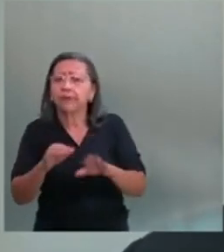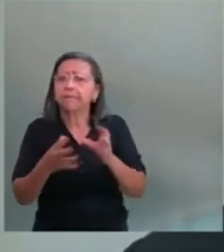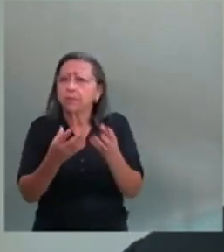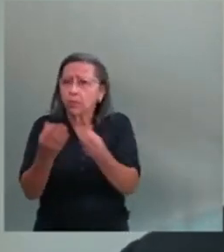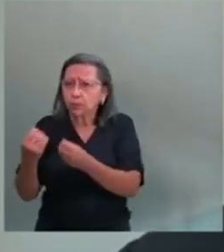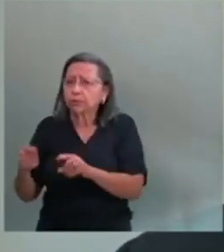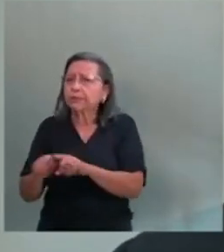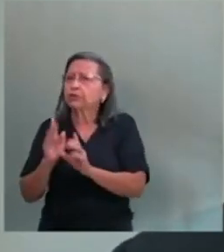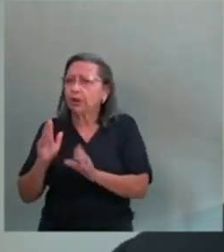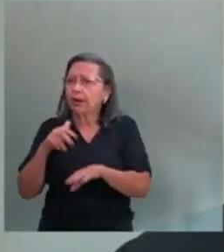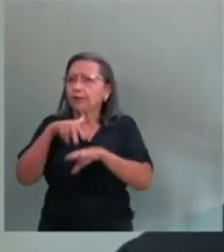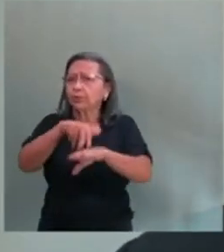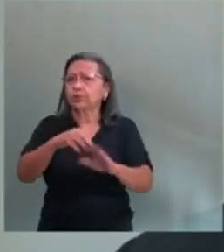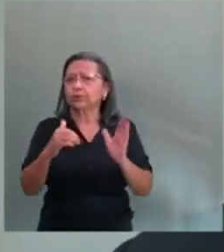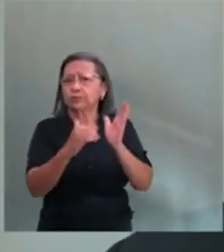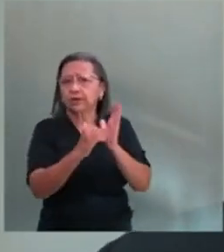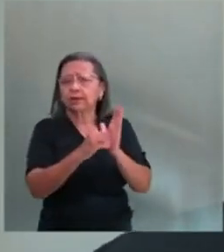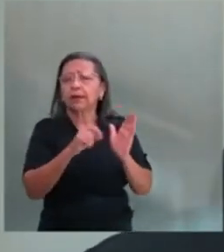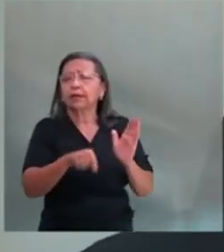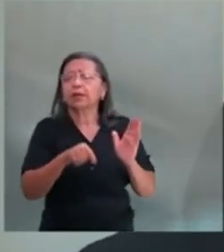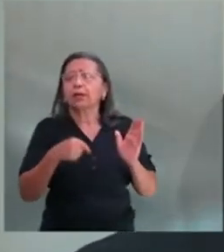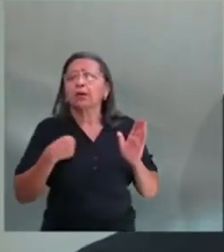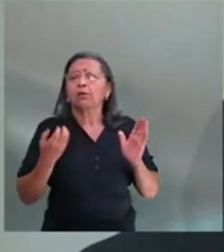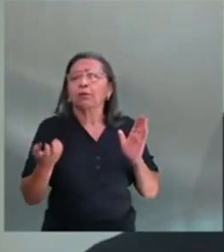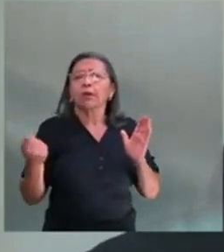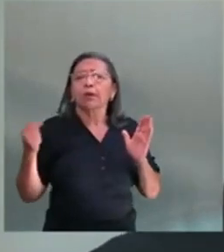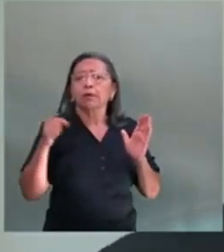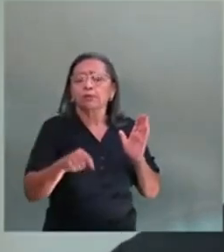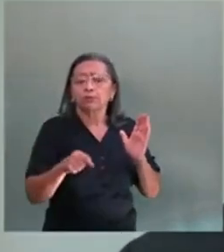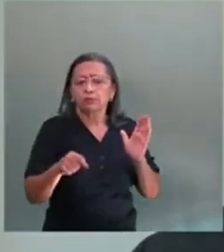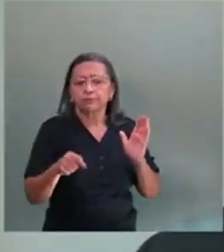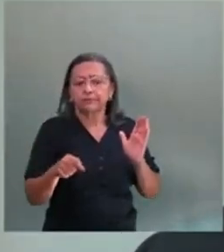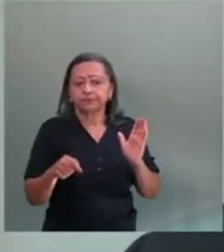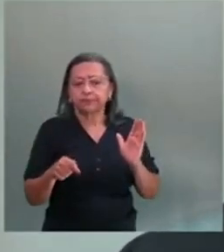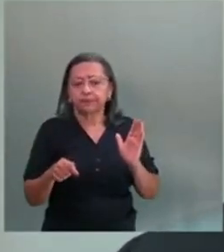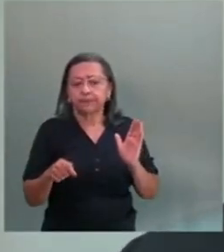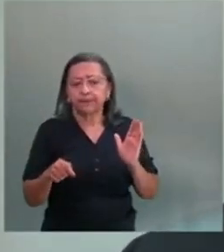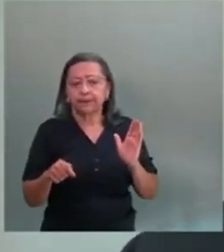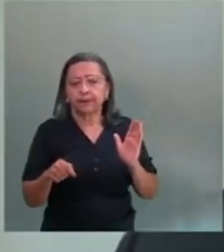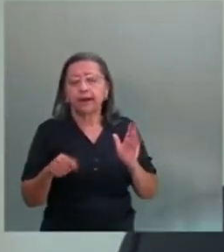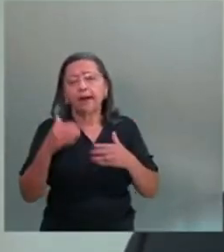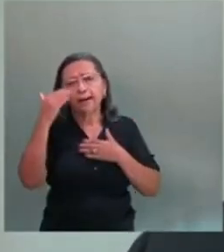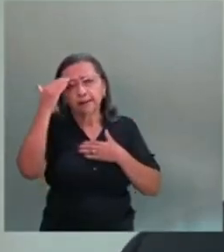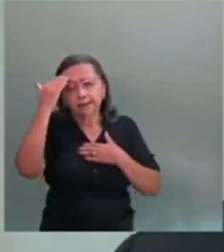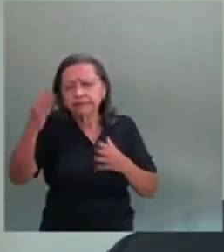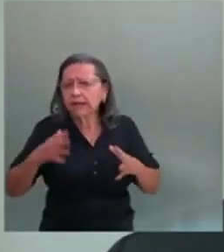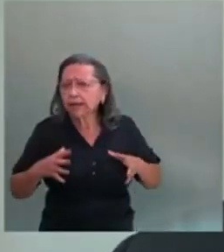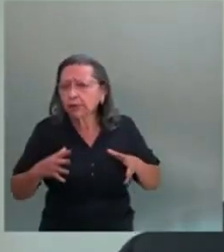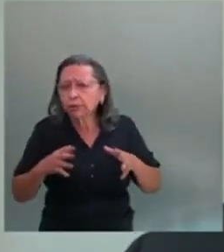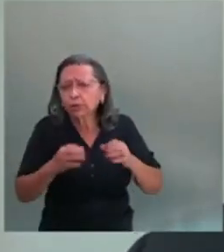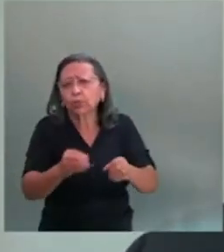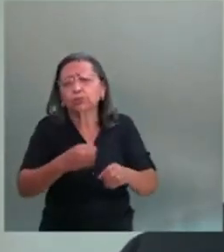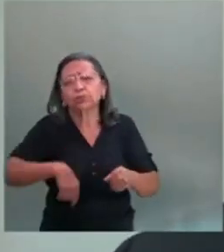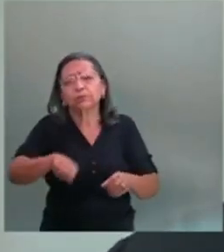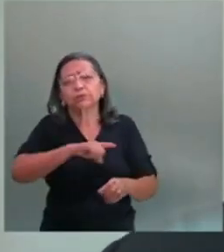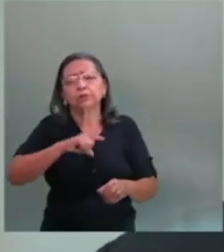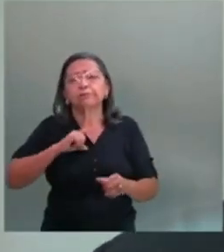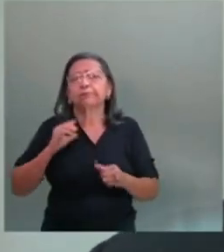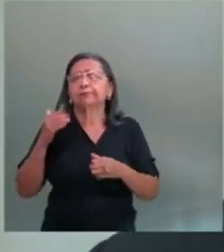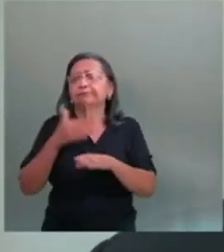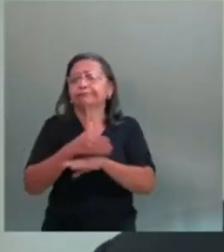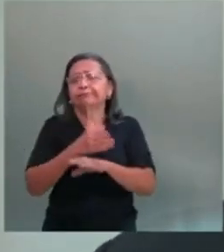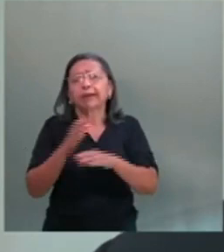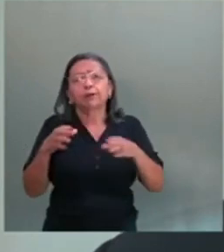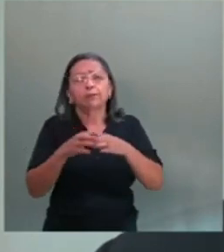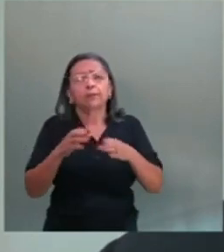no Senado. E aqui eu quero, com parte dessa fala, agradecer a todos que fizeram da Rádio Senado e da Agência